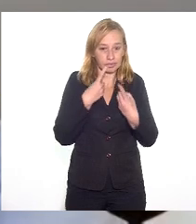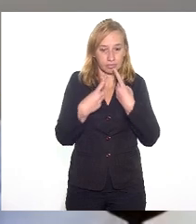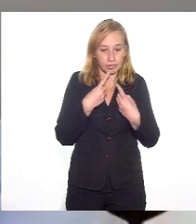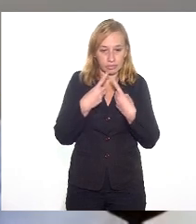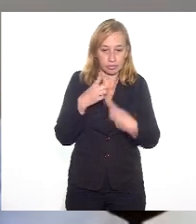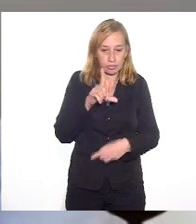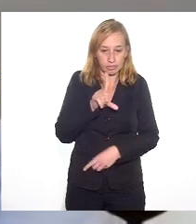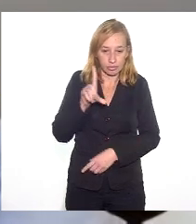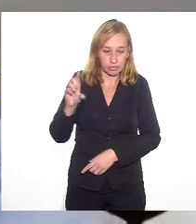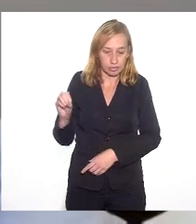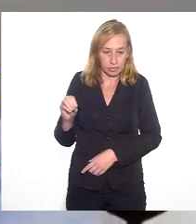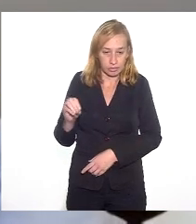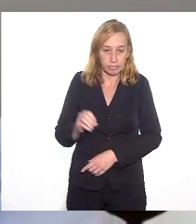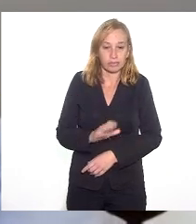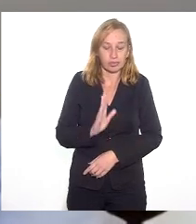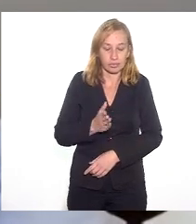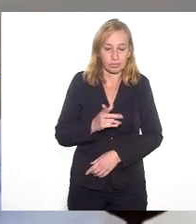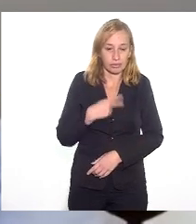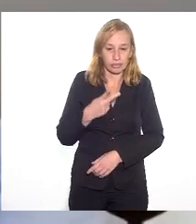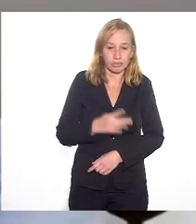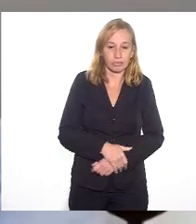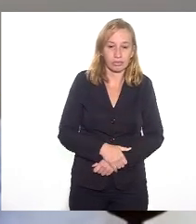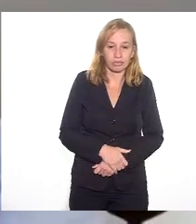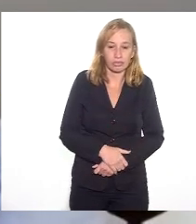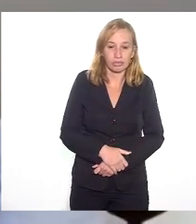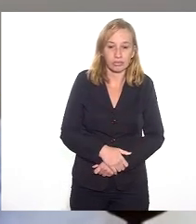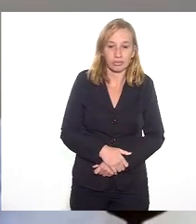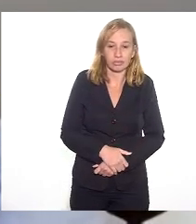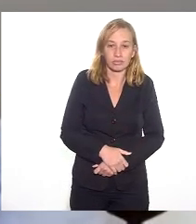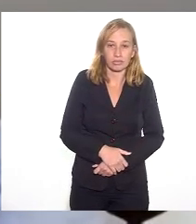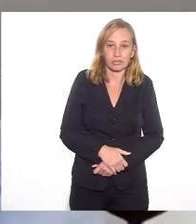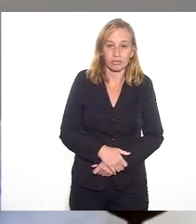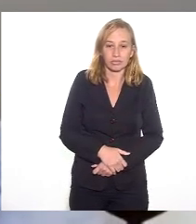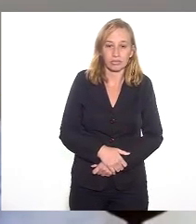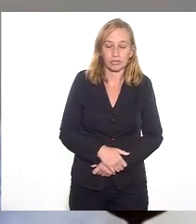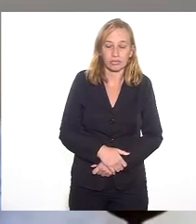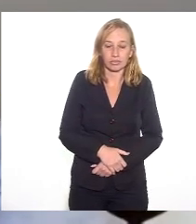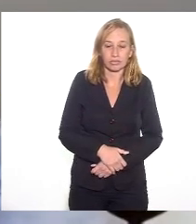da LDO propriamente dita, para ressaltar